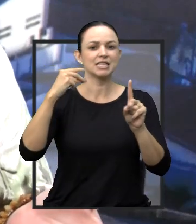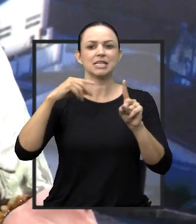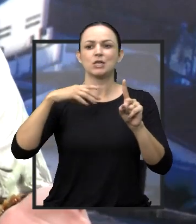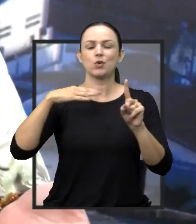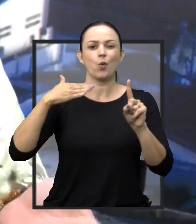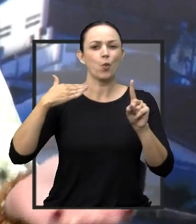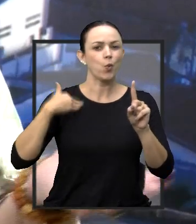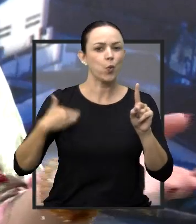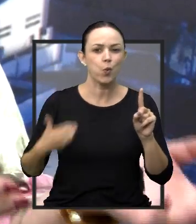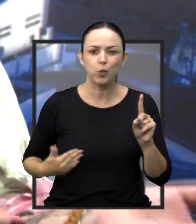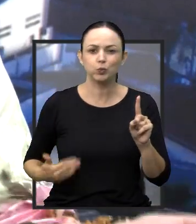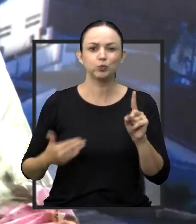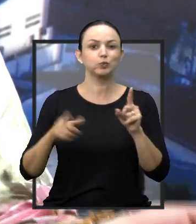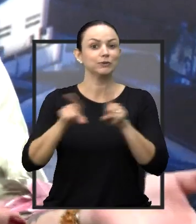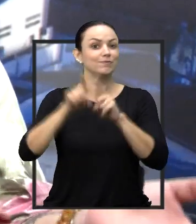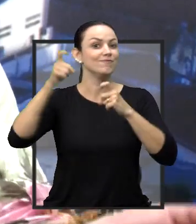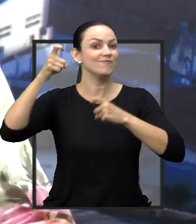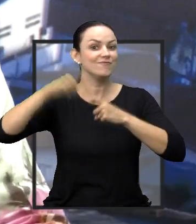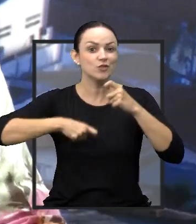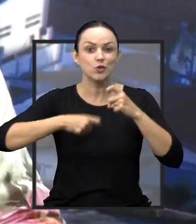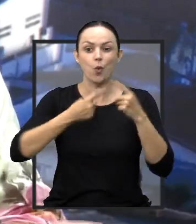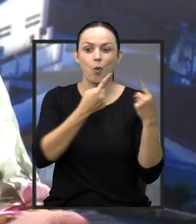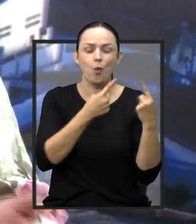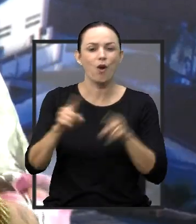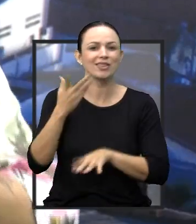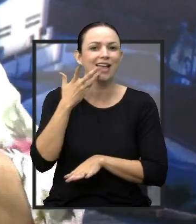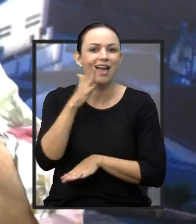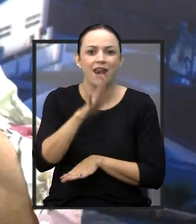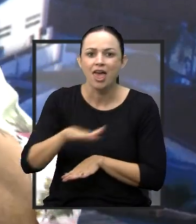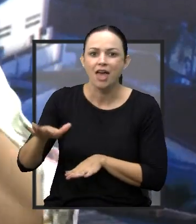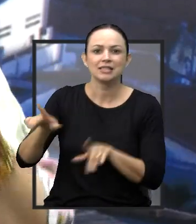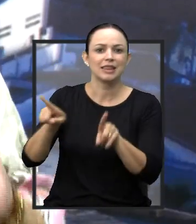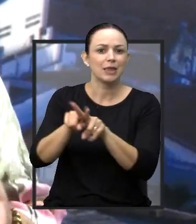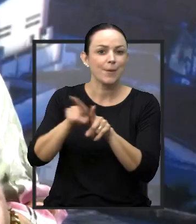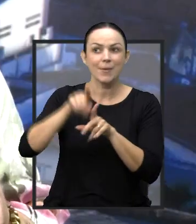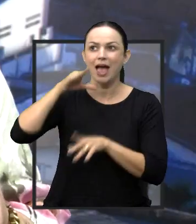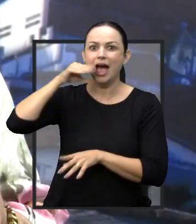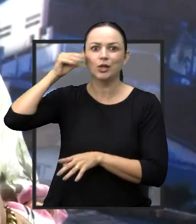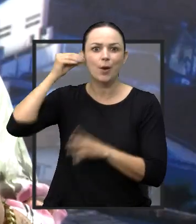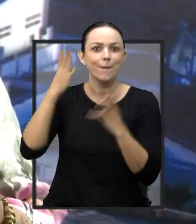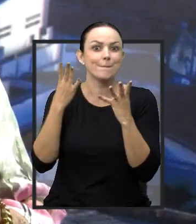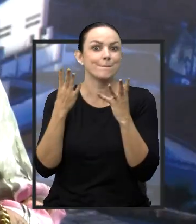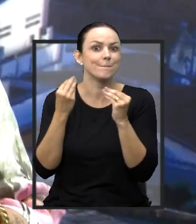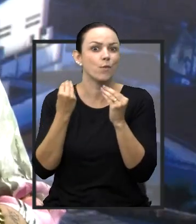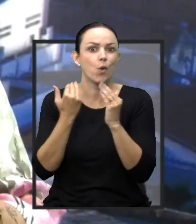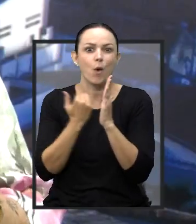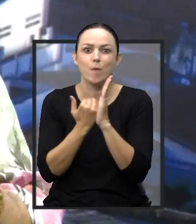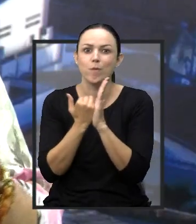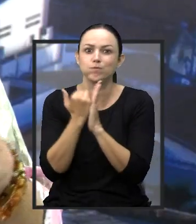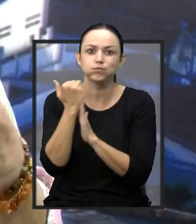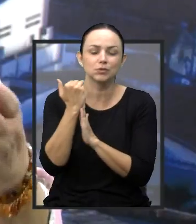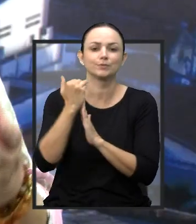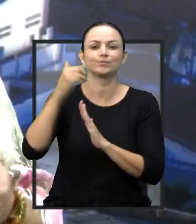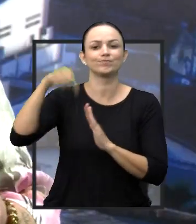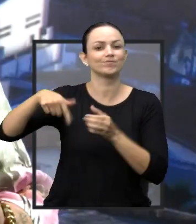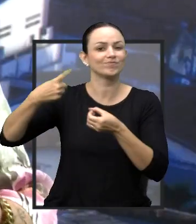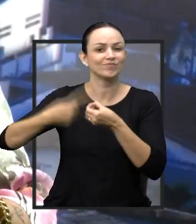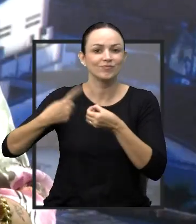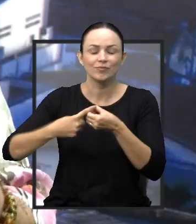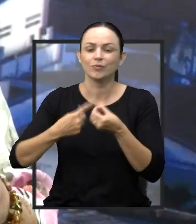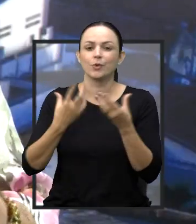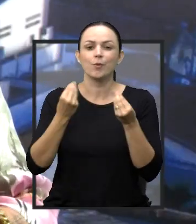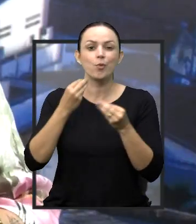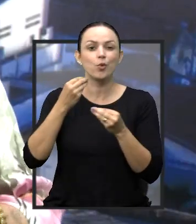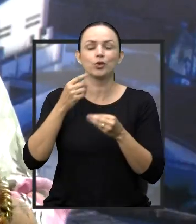violências físicas e sexuais contra crianças e adolescentes muito alta na cidade, casos